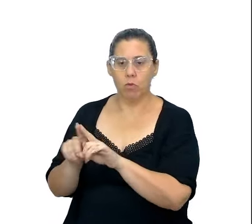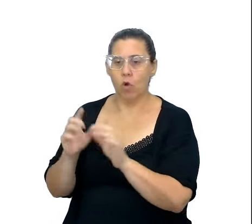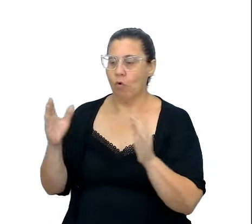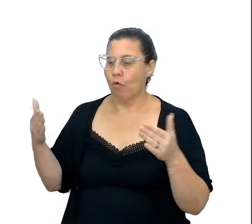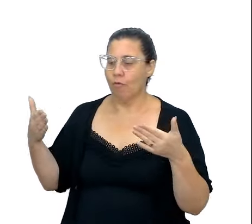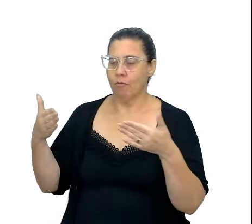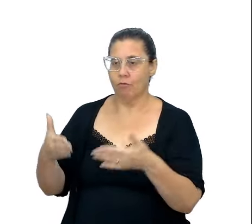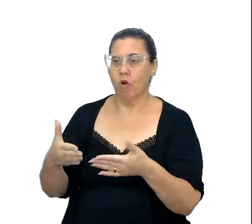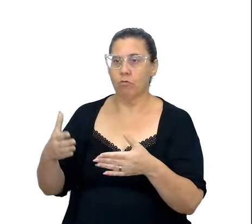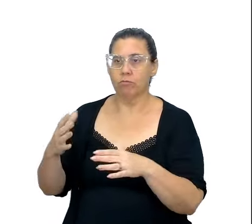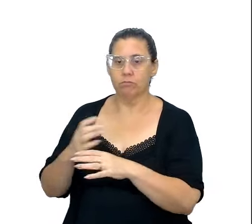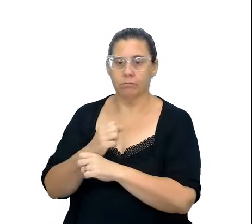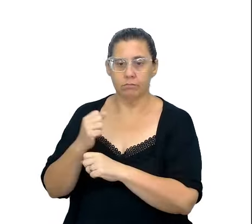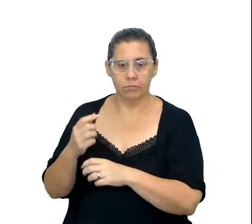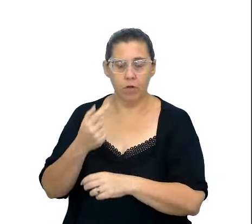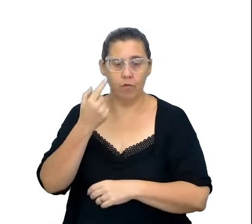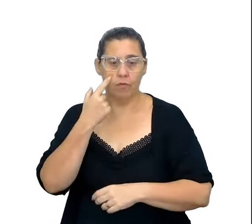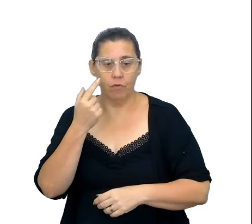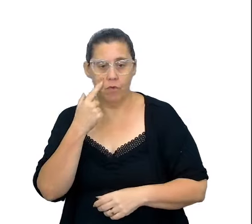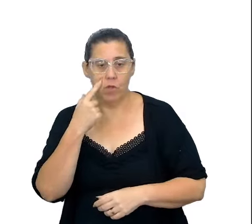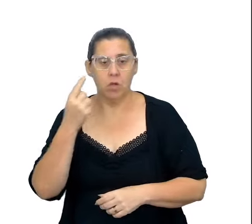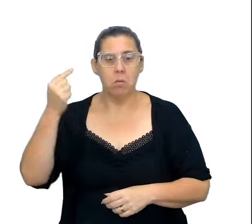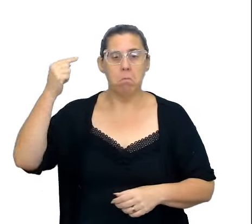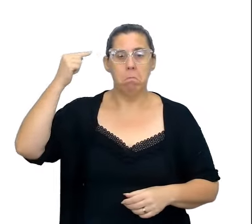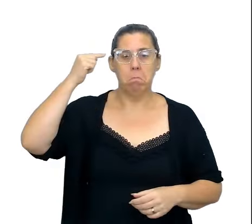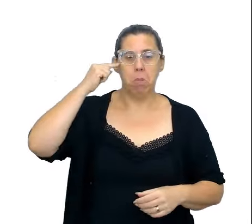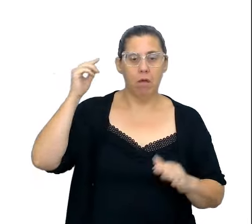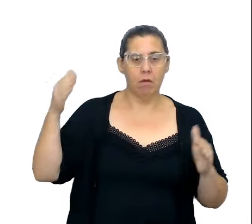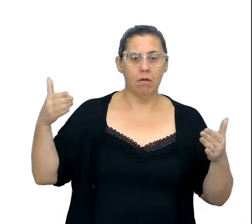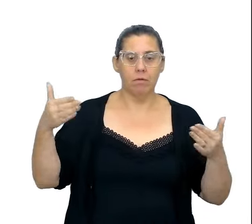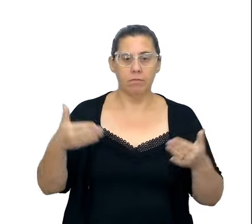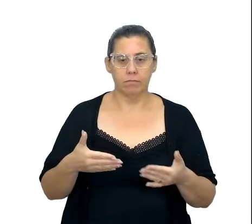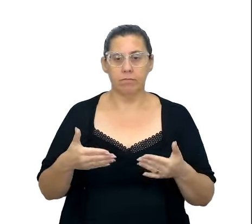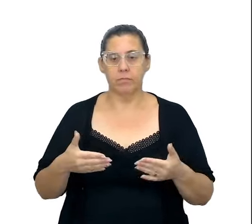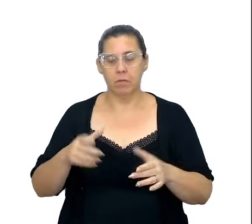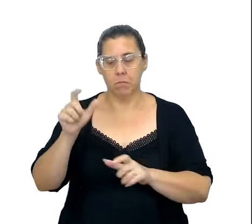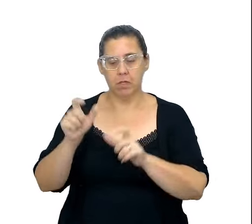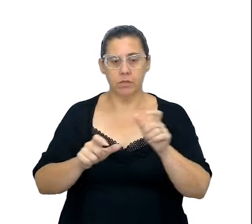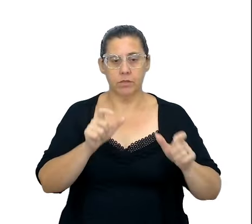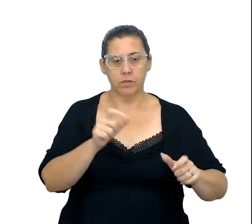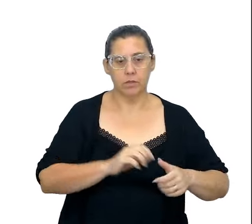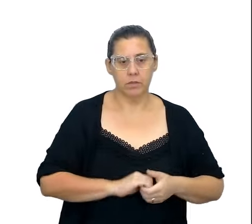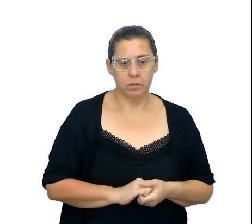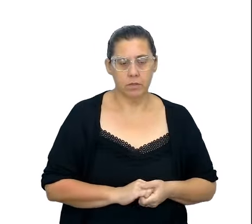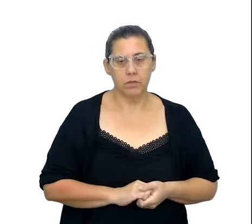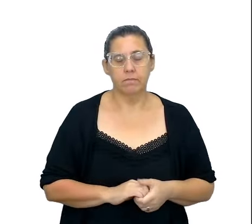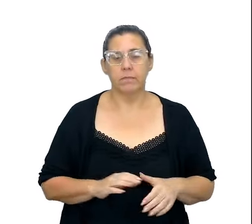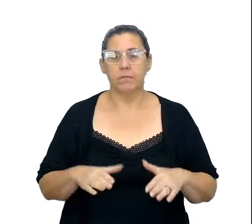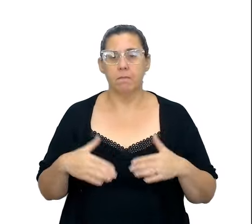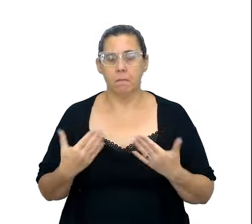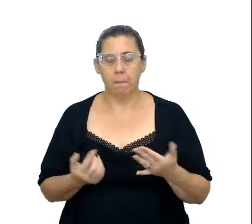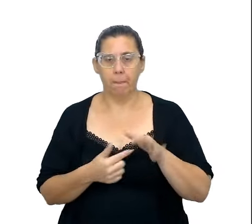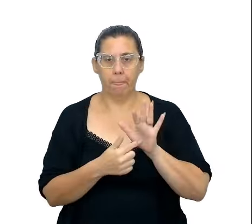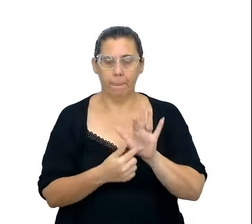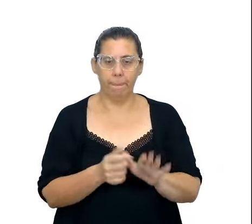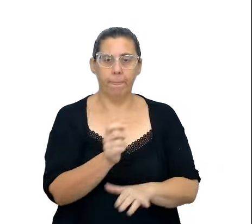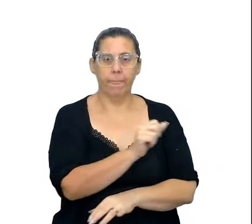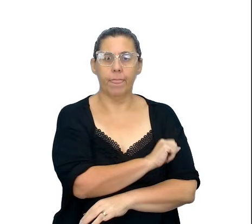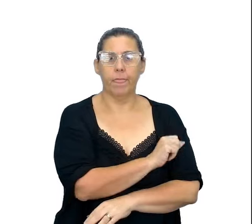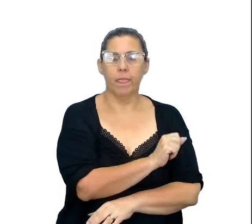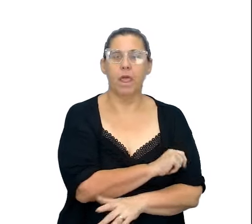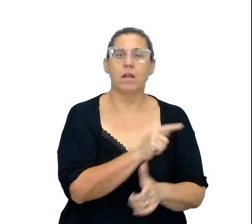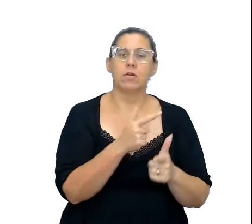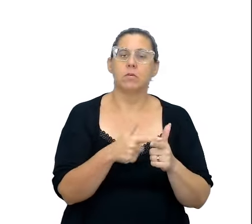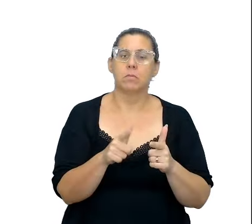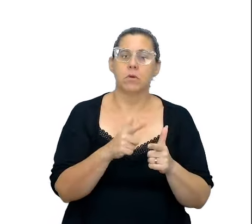nas resoluções, a partir de um pensamento centrado em pessoas. Então, é colocado aí para o estudante, né, um